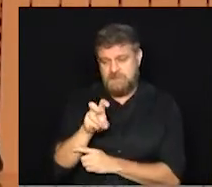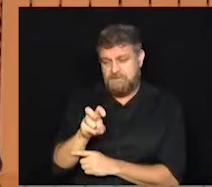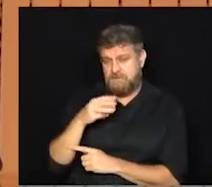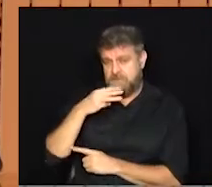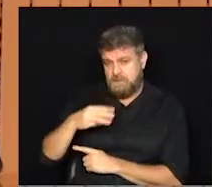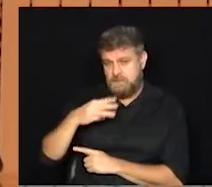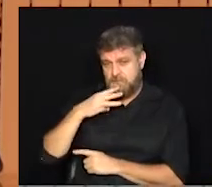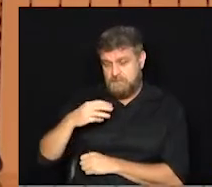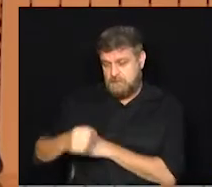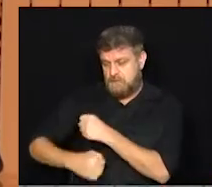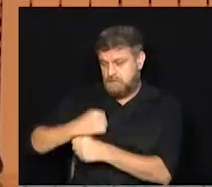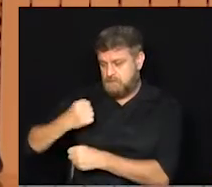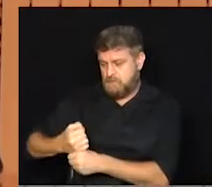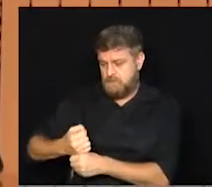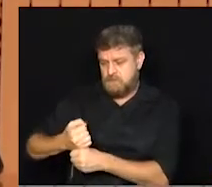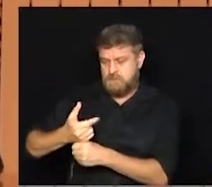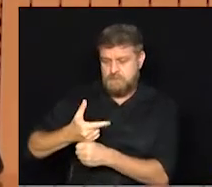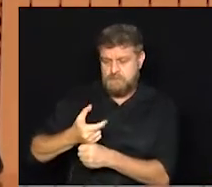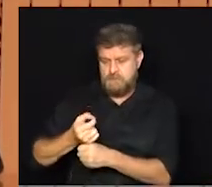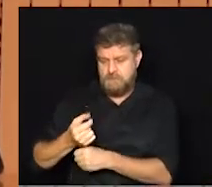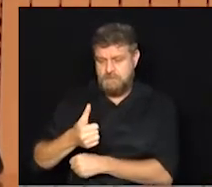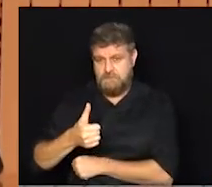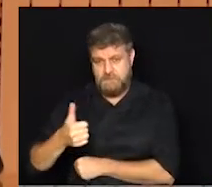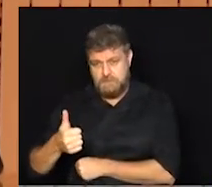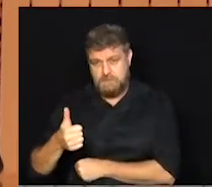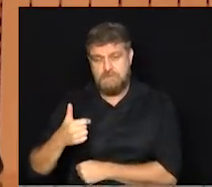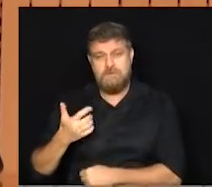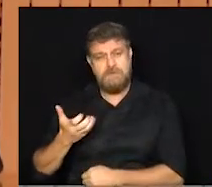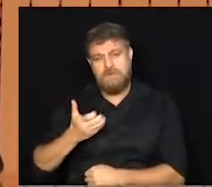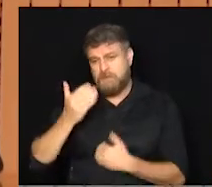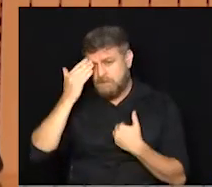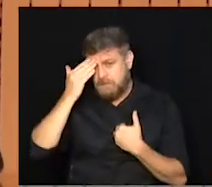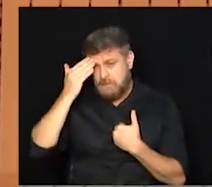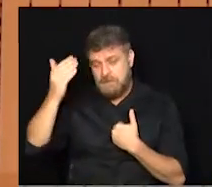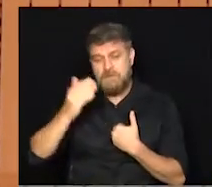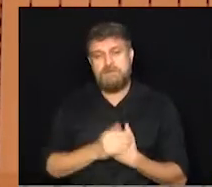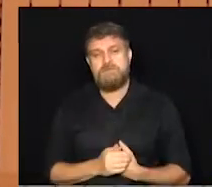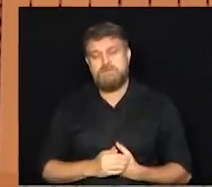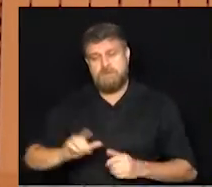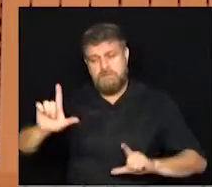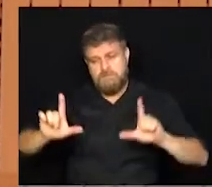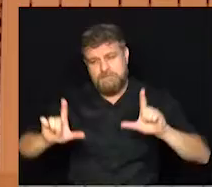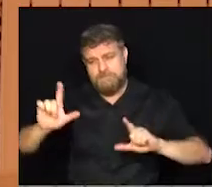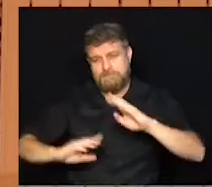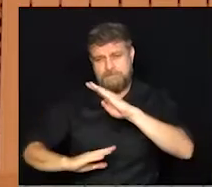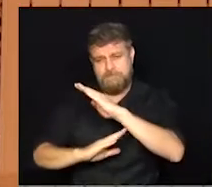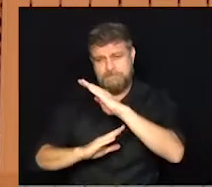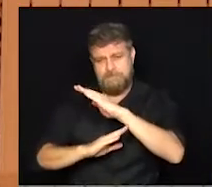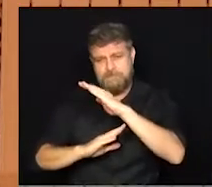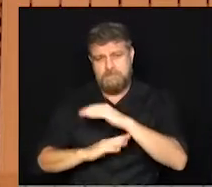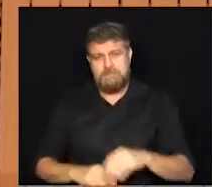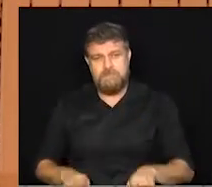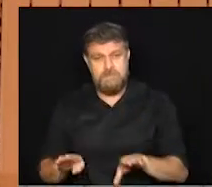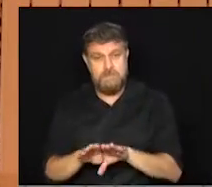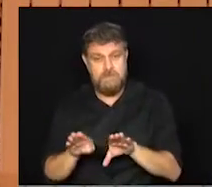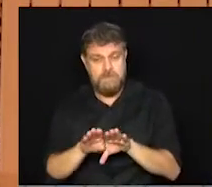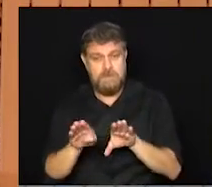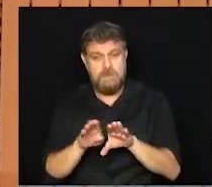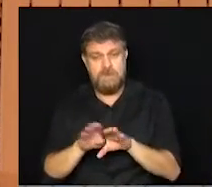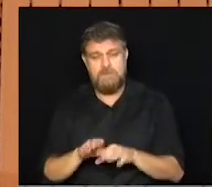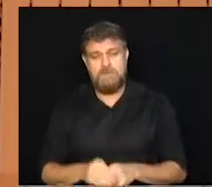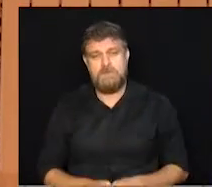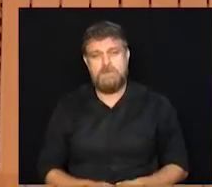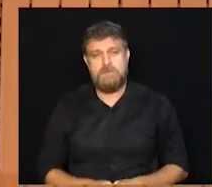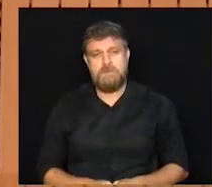2021. Agradecer aqui a TV Câmara, agradecer também aos nossos